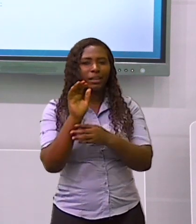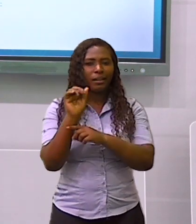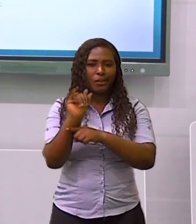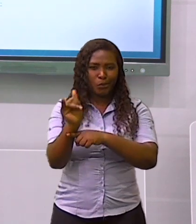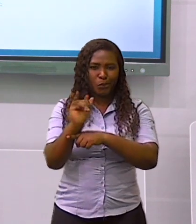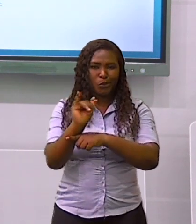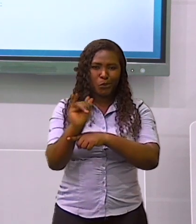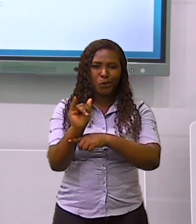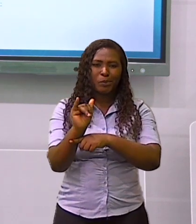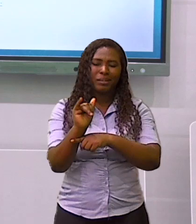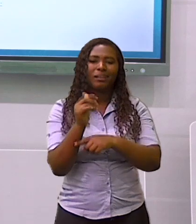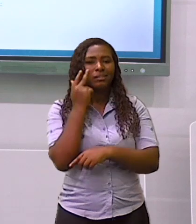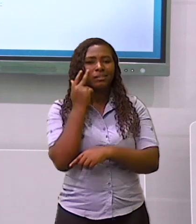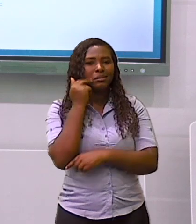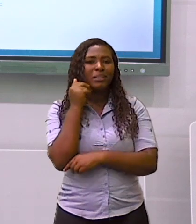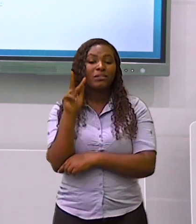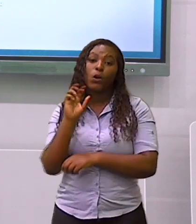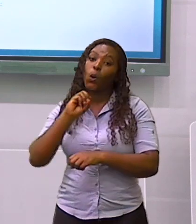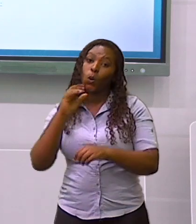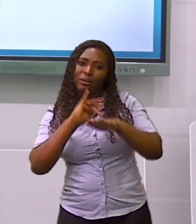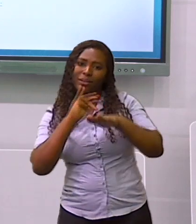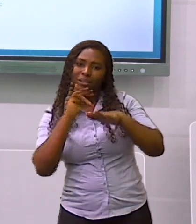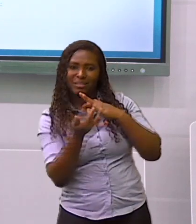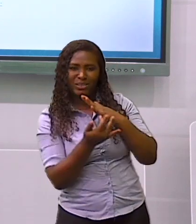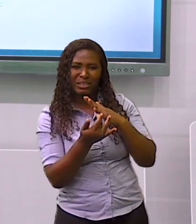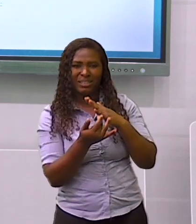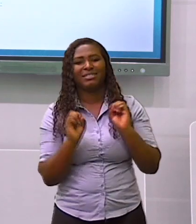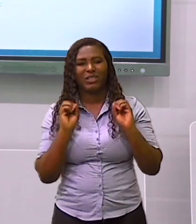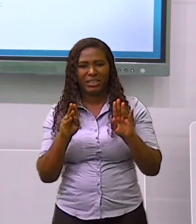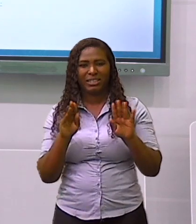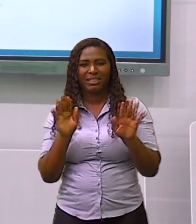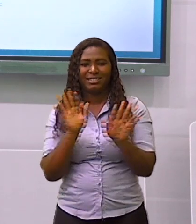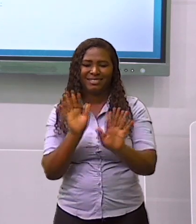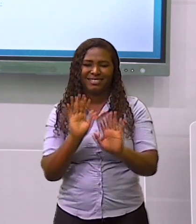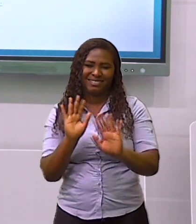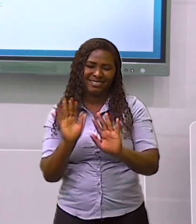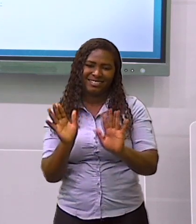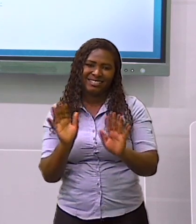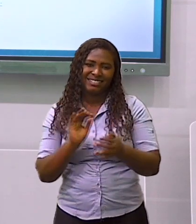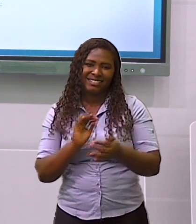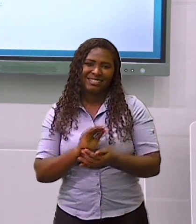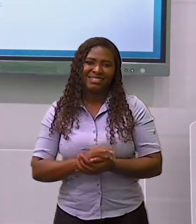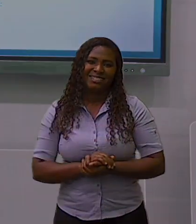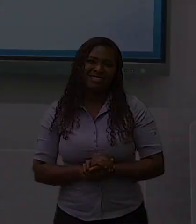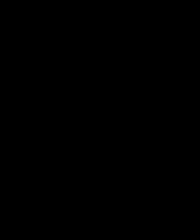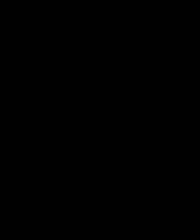redes sociais, @SMED-GV. Até uma próxima aula. Tchau!